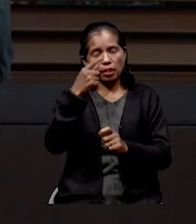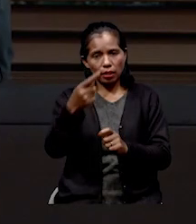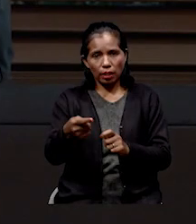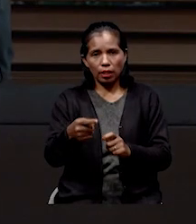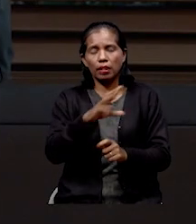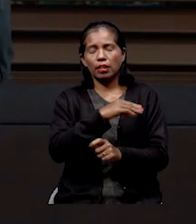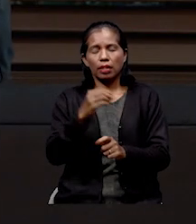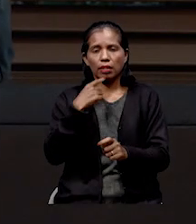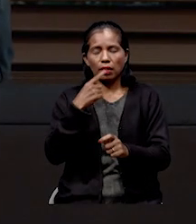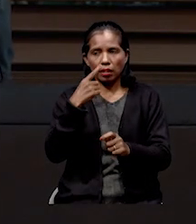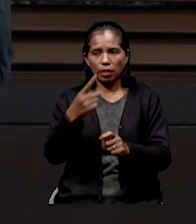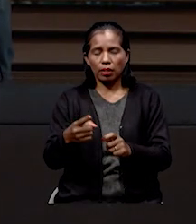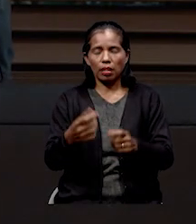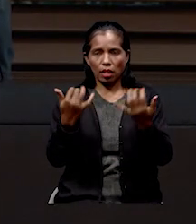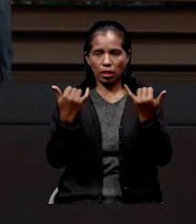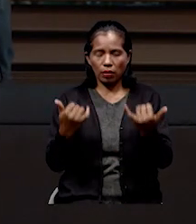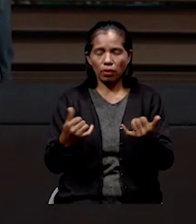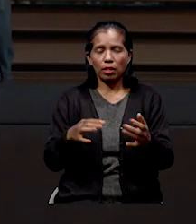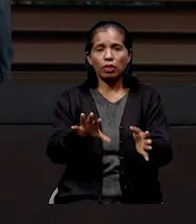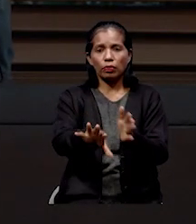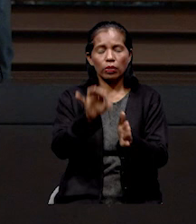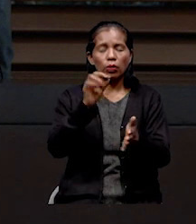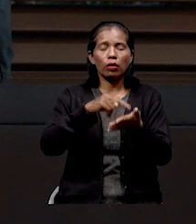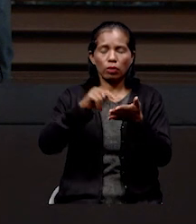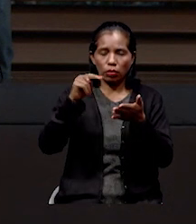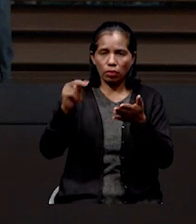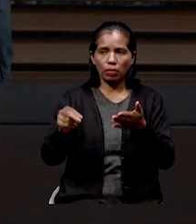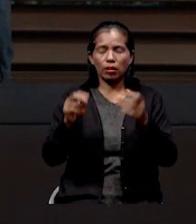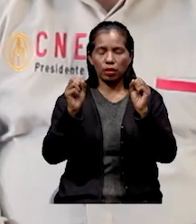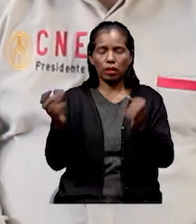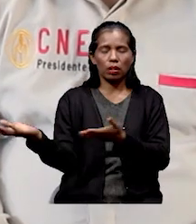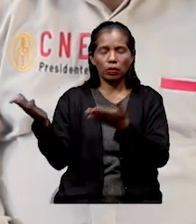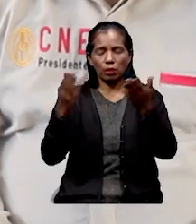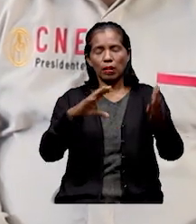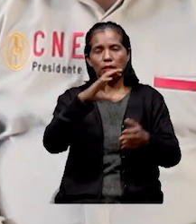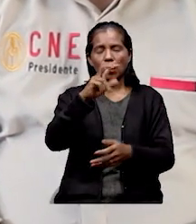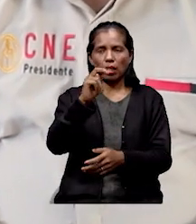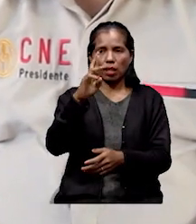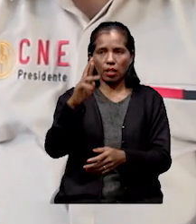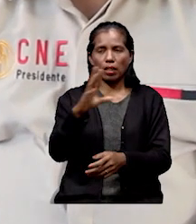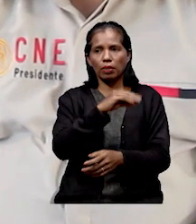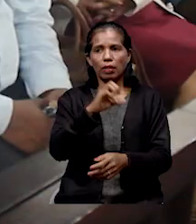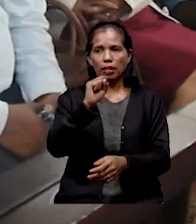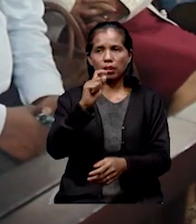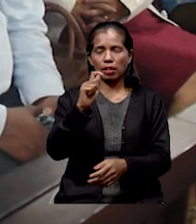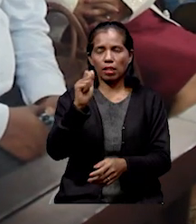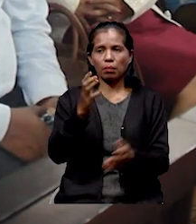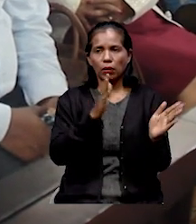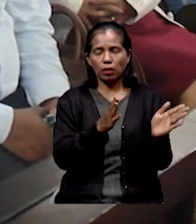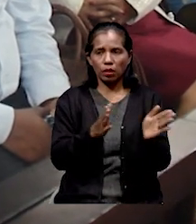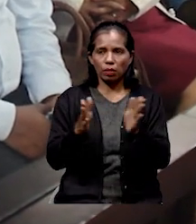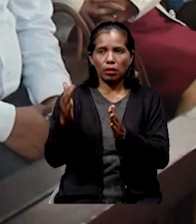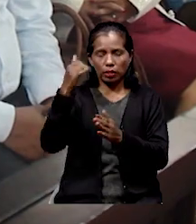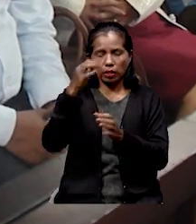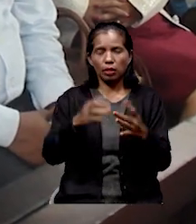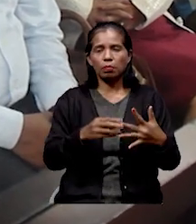nebe admitido no dadaona número sorteio ne Tribunal Recurso se submete ba CNE no estai ho di prosesa ba oin liu-liu ba sirania